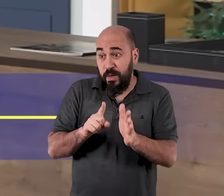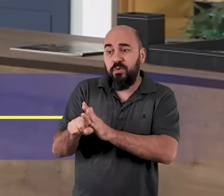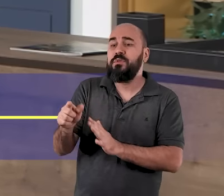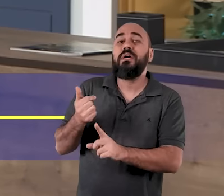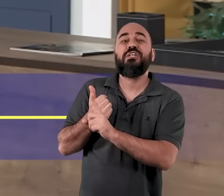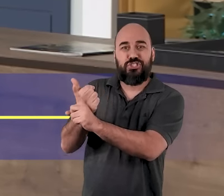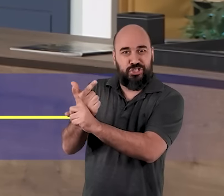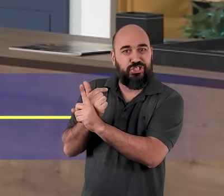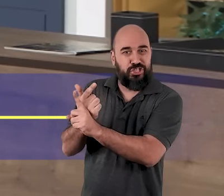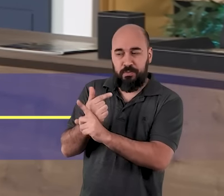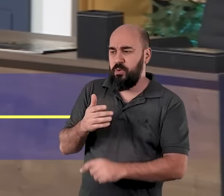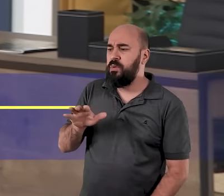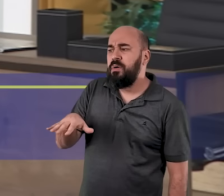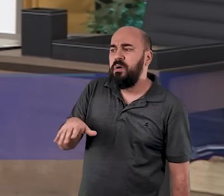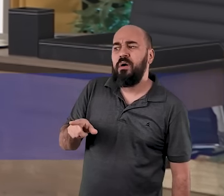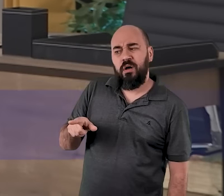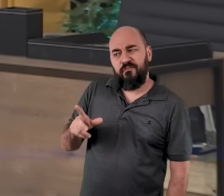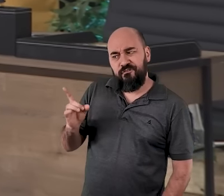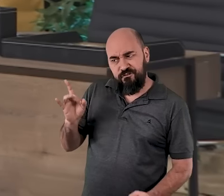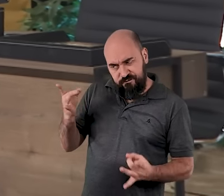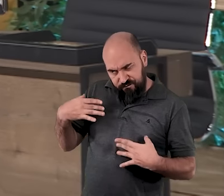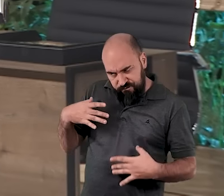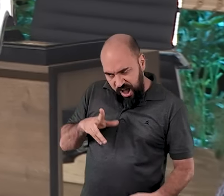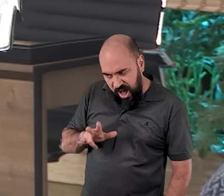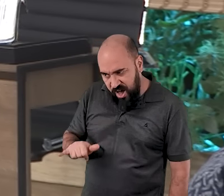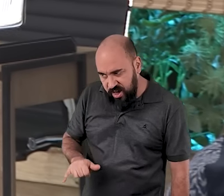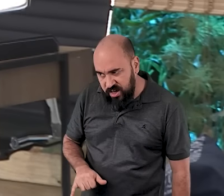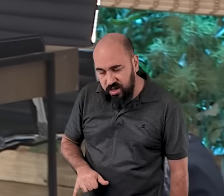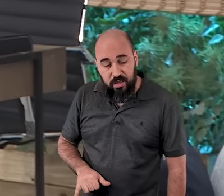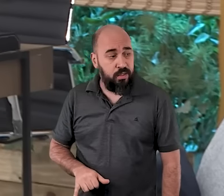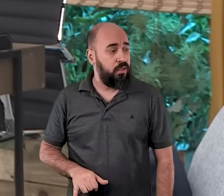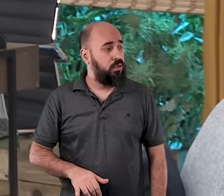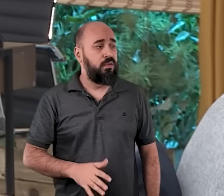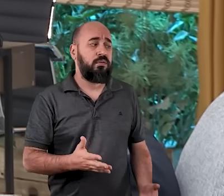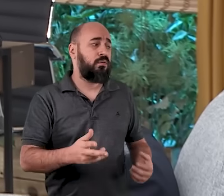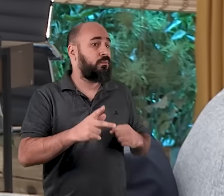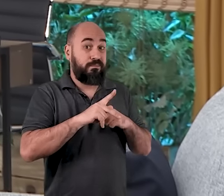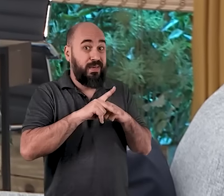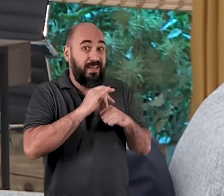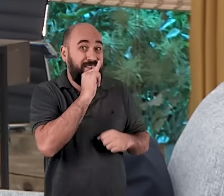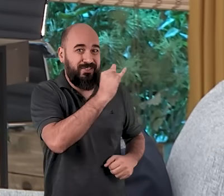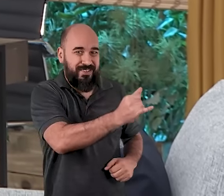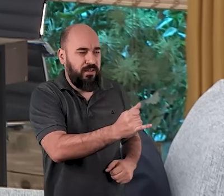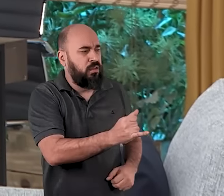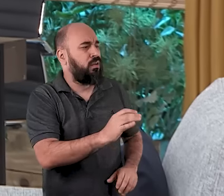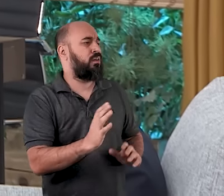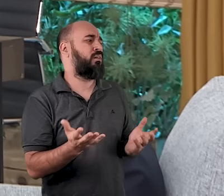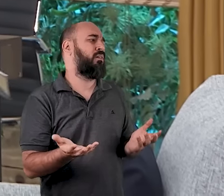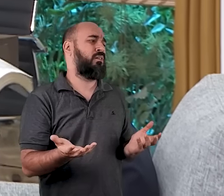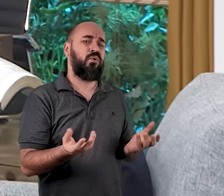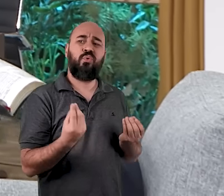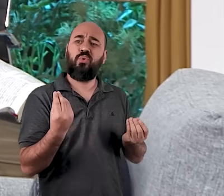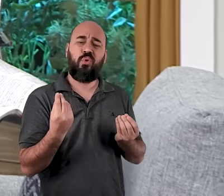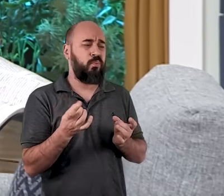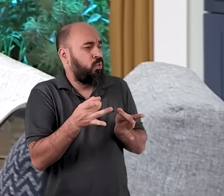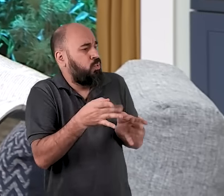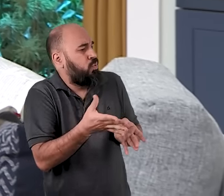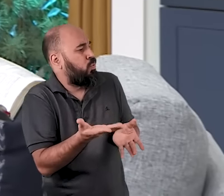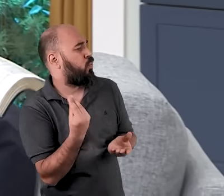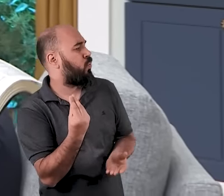me abandonar? E Pedro nessa hora diz, Senhor, para quem nós iremos? Tu tens as palavras da